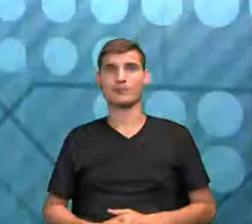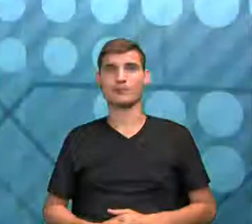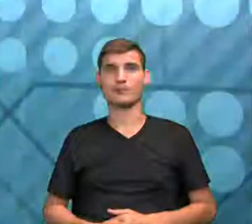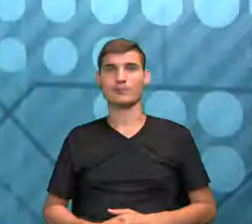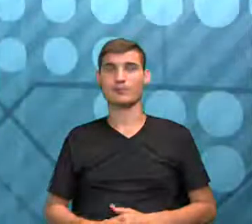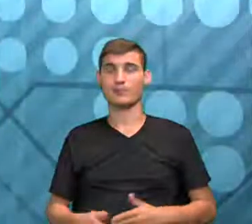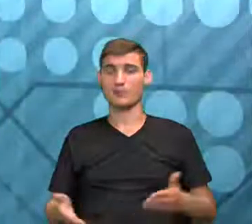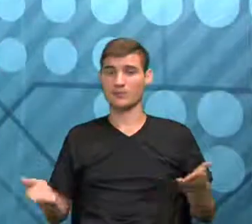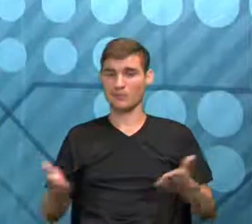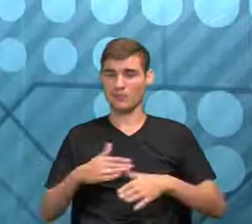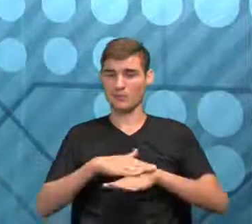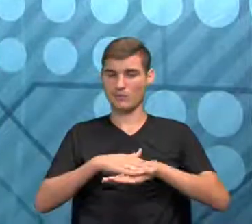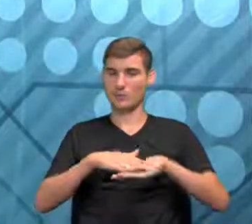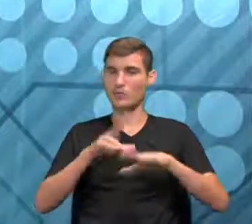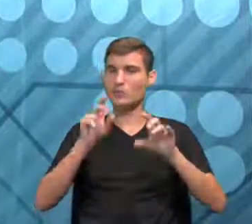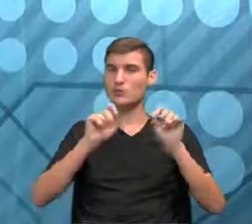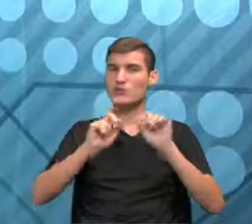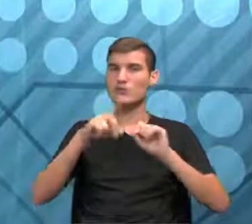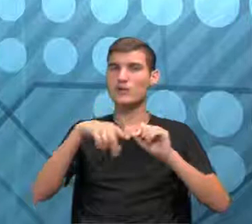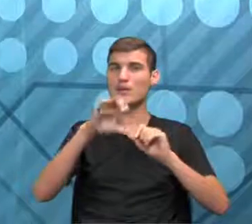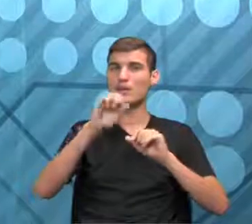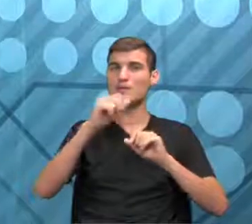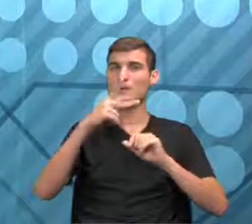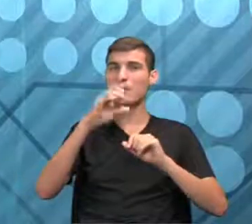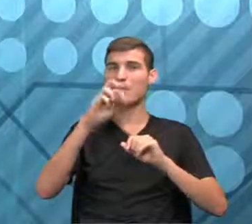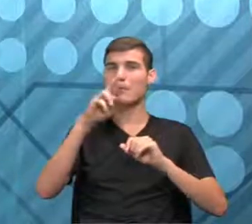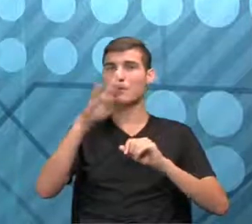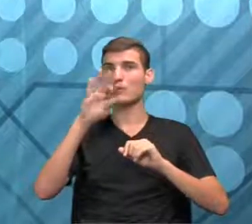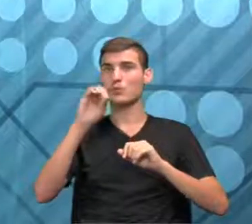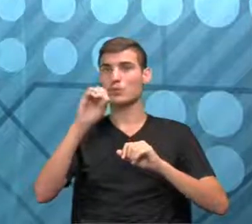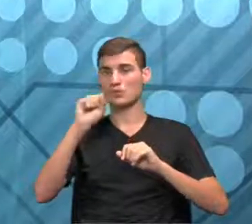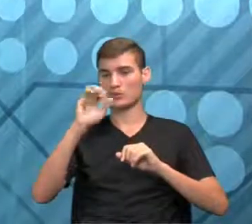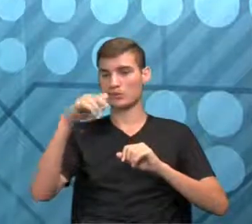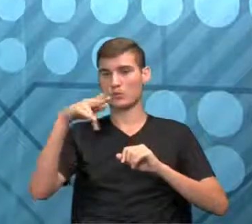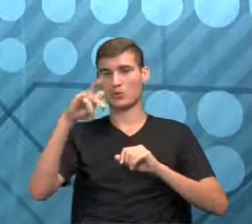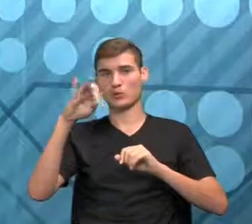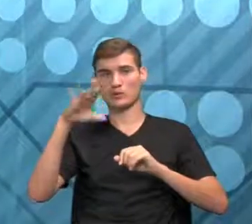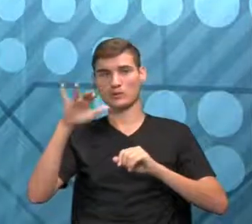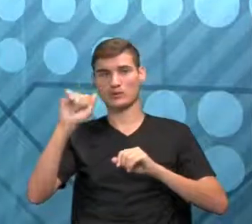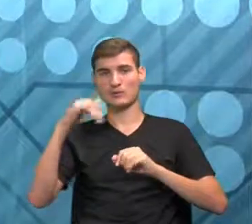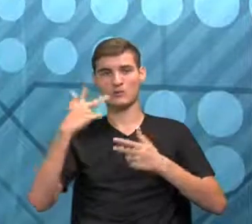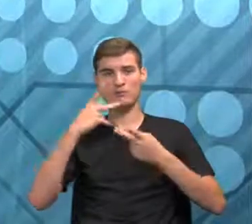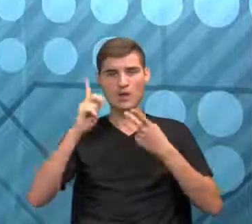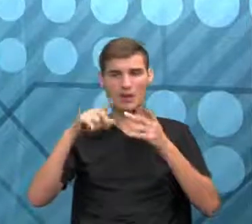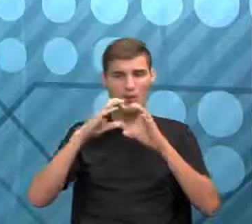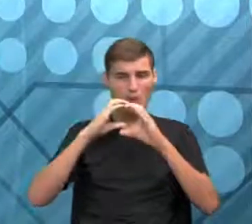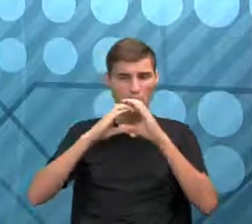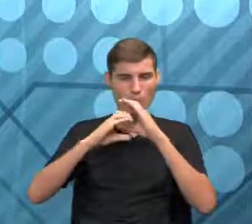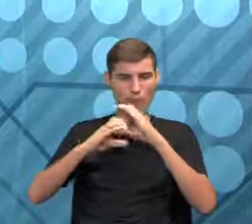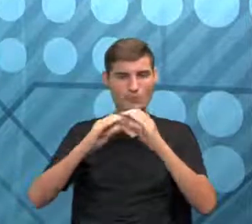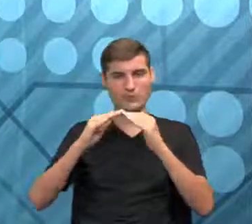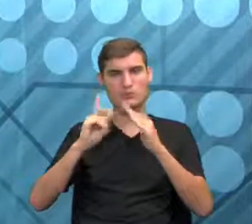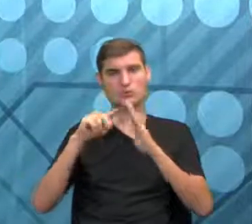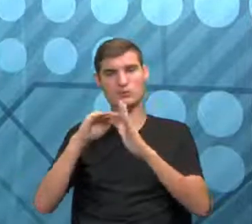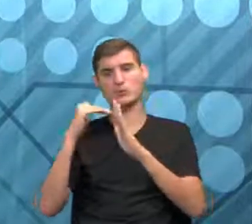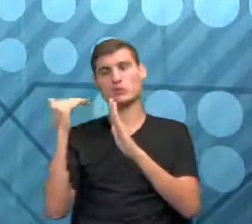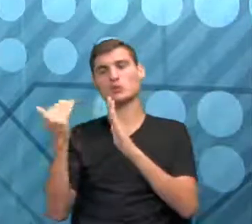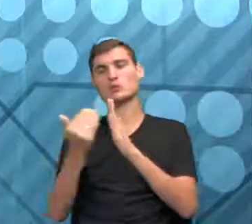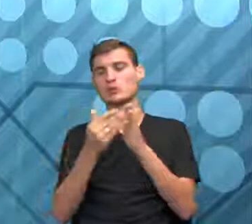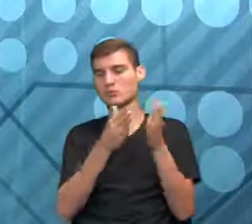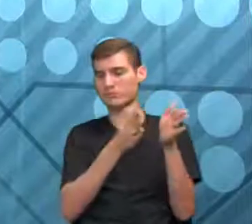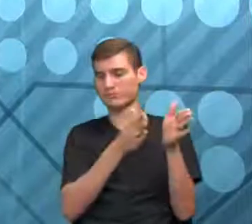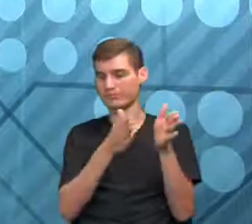Falando agora então sobre o espectro de frequência. Quando eu falo de princípio de comunicação, está tudo muito ligado ao espectro de